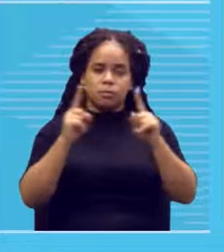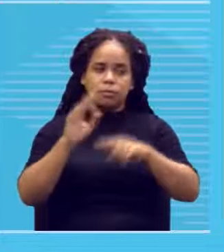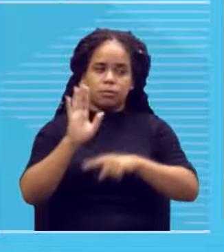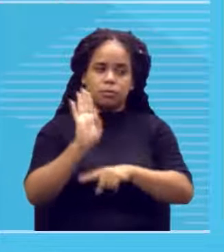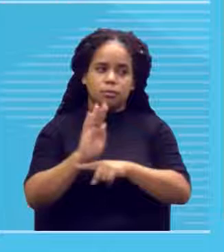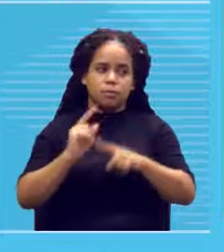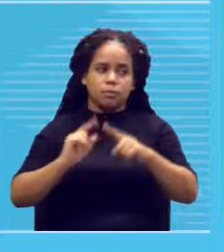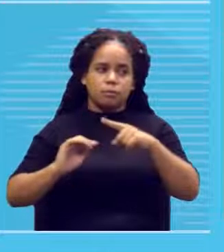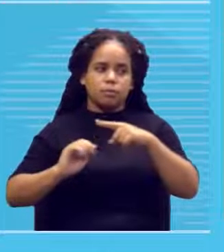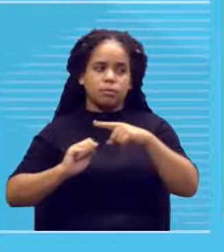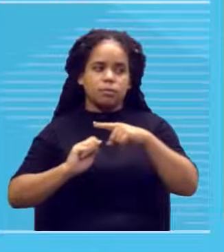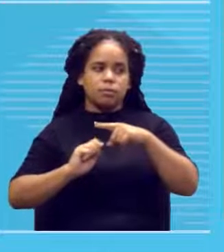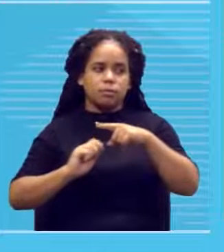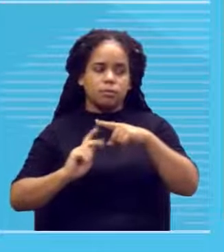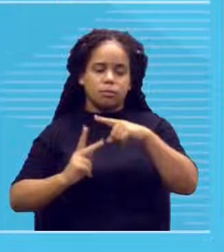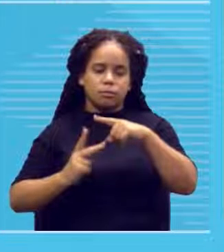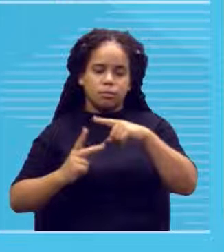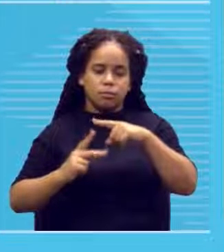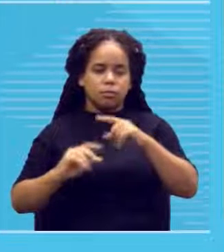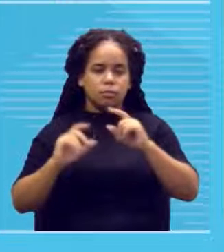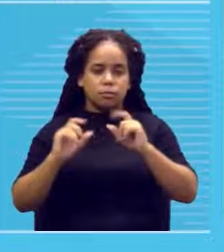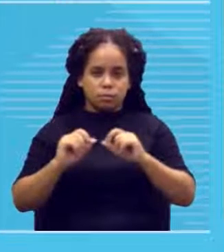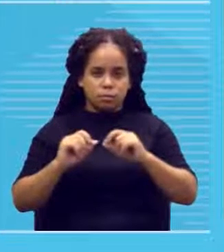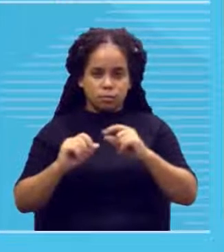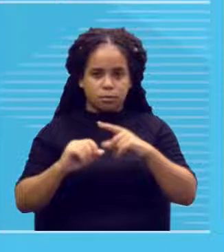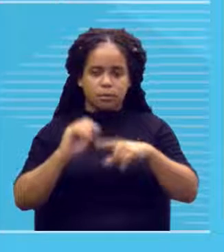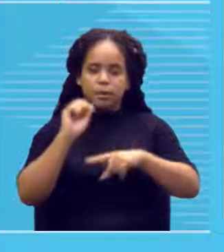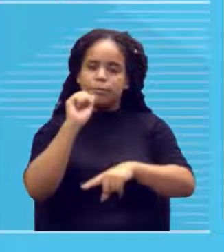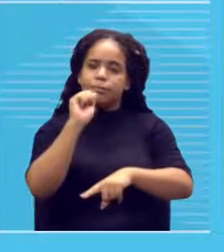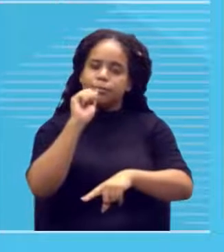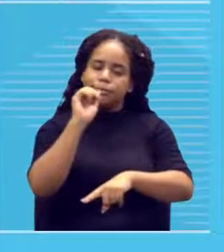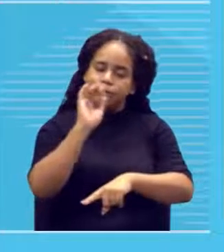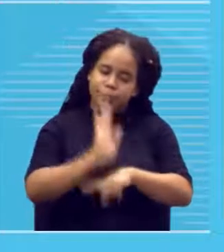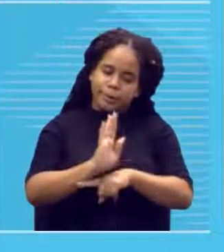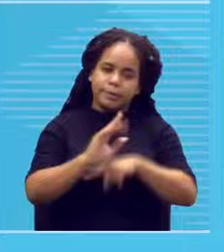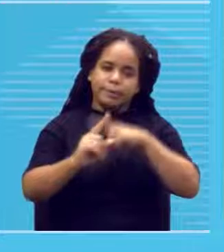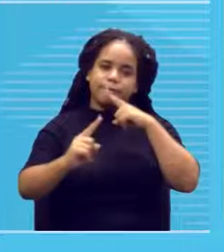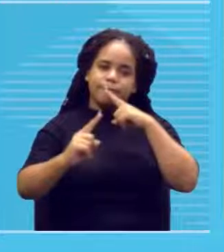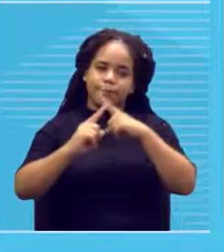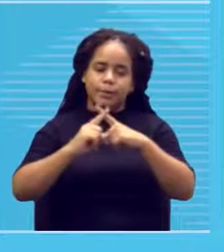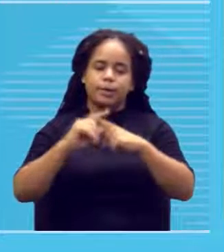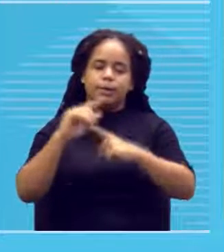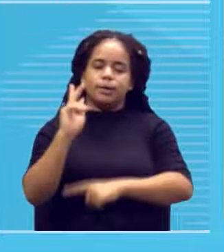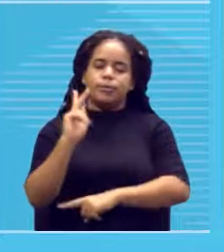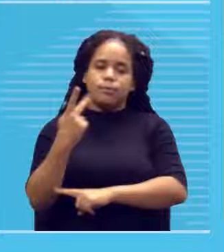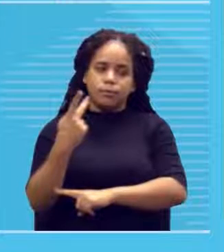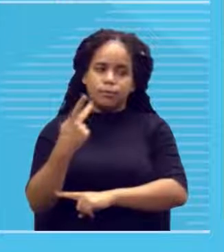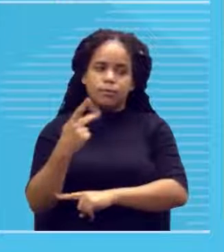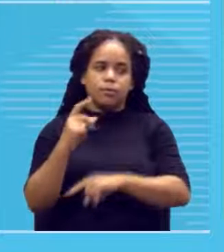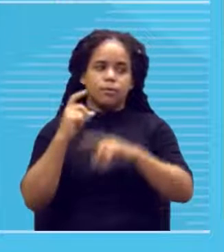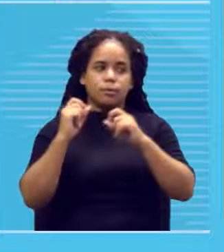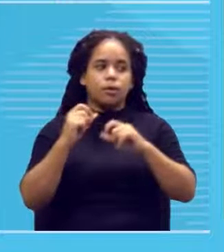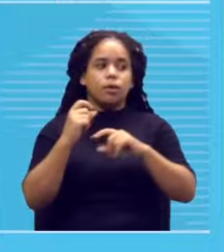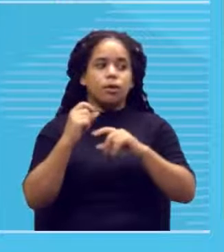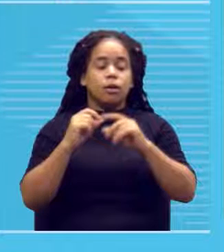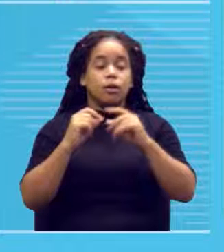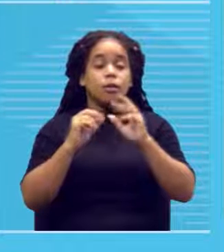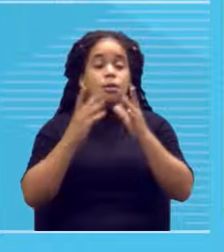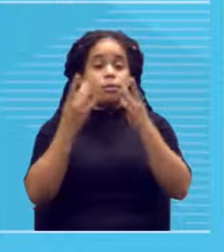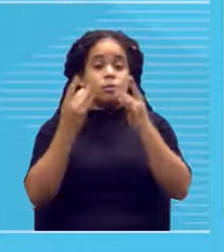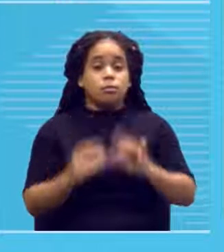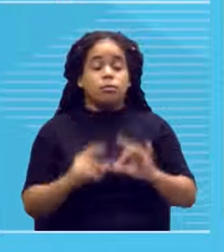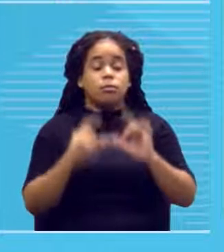vezes altura o detalhe é porque a altura do paralelogramo é a distância entre